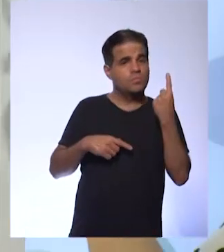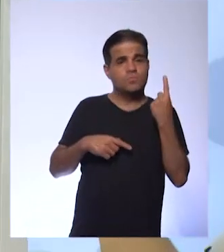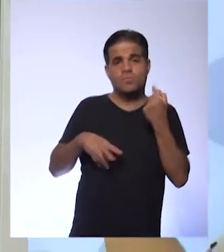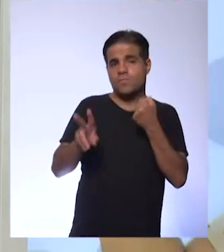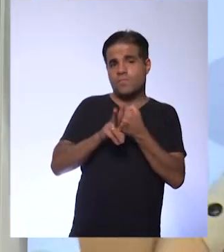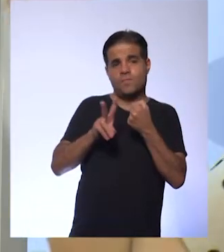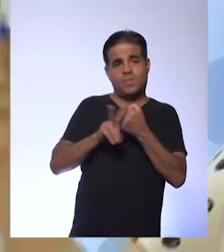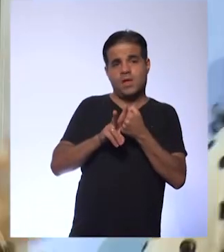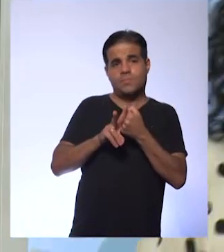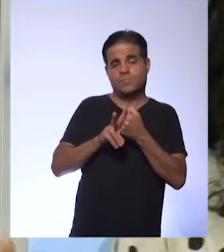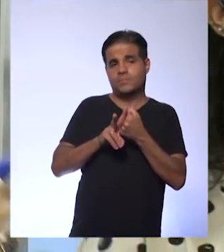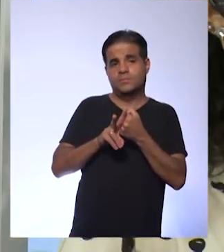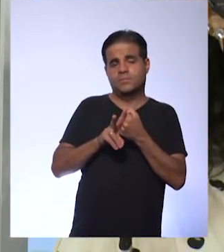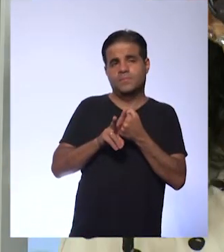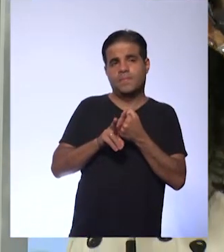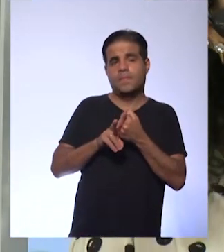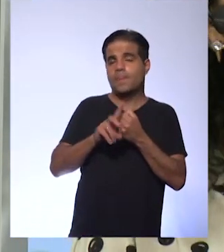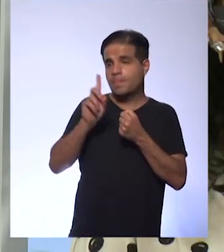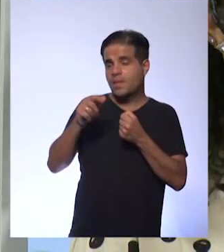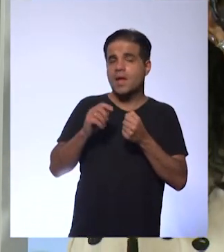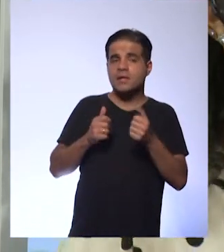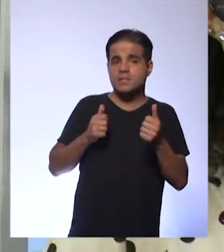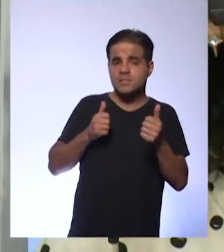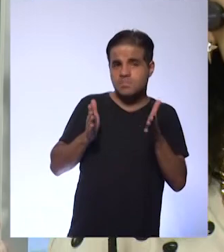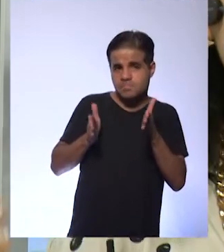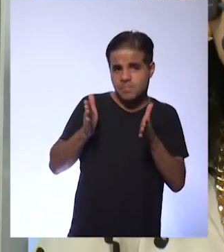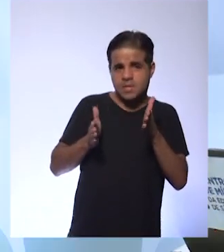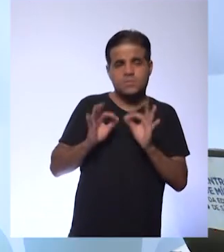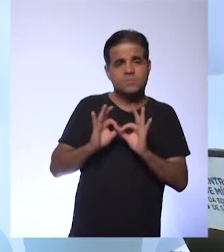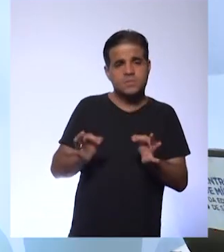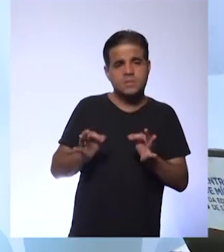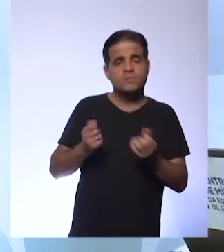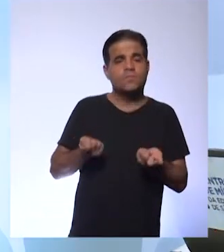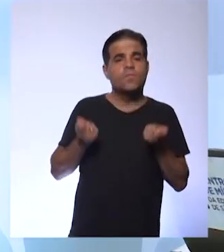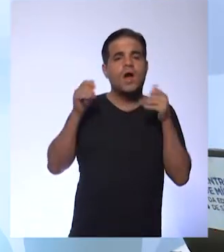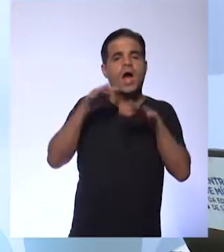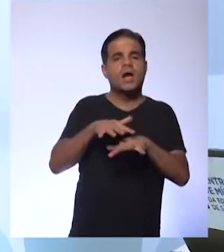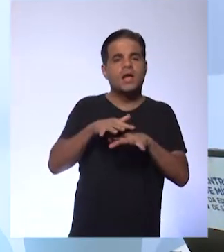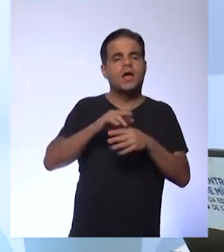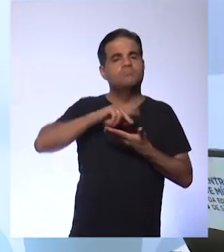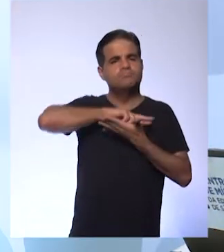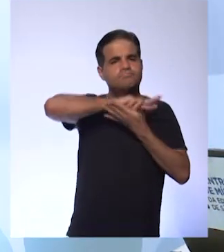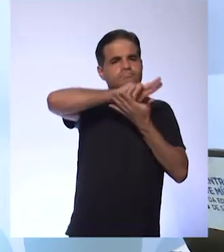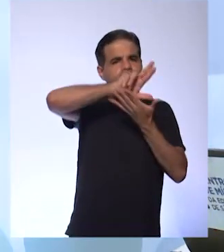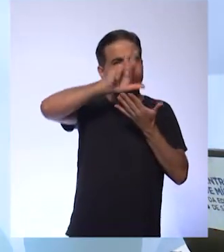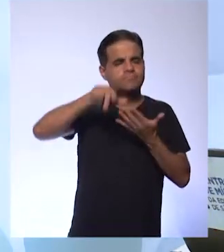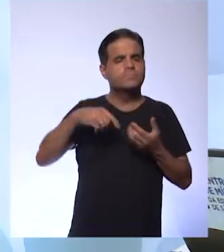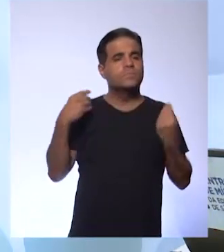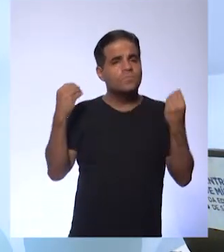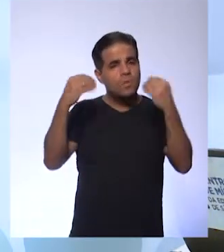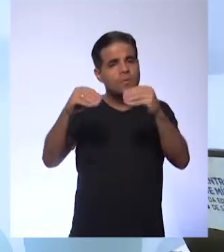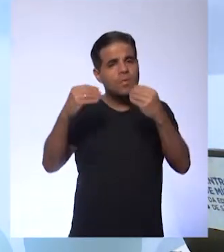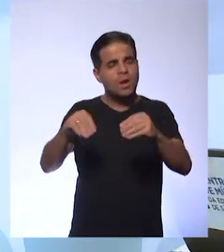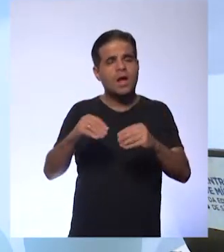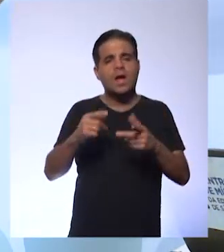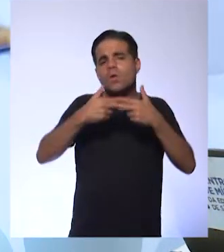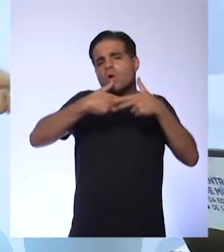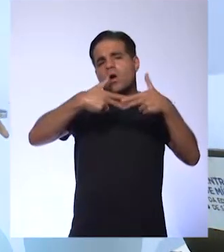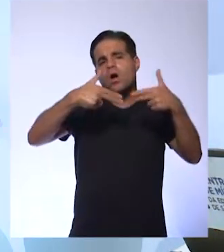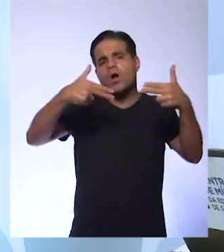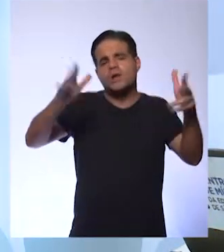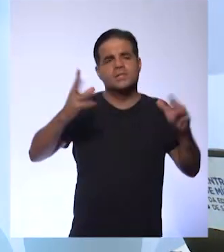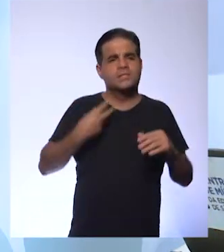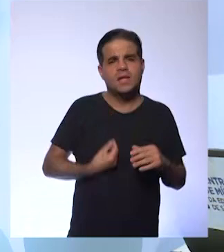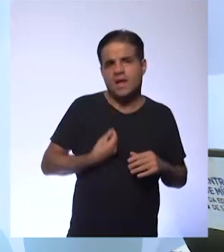tá bom? Aí, a esse período simples, eu vou agregar uma circunstância. Vou colocar lá coisas da